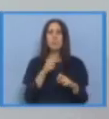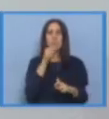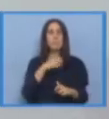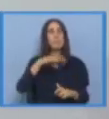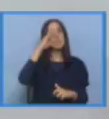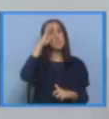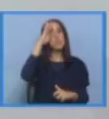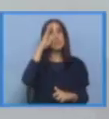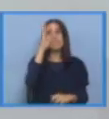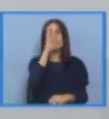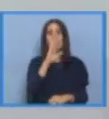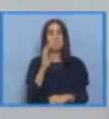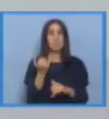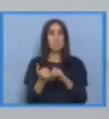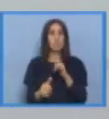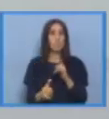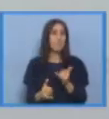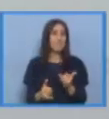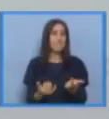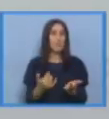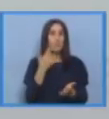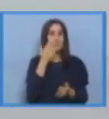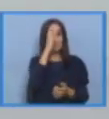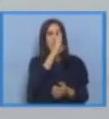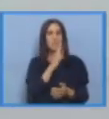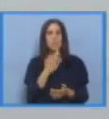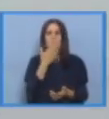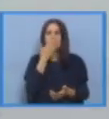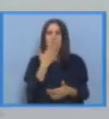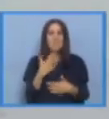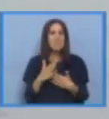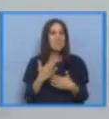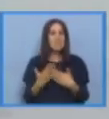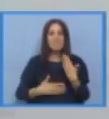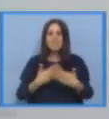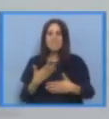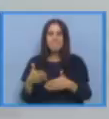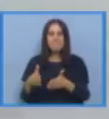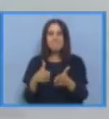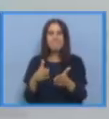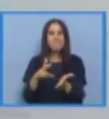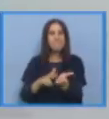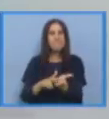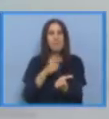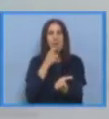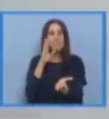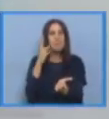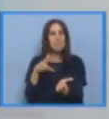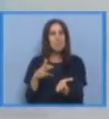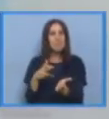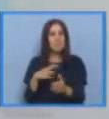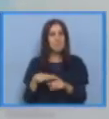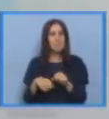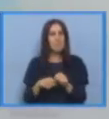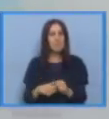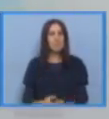teoricamente, já se sabia dos riscos, não é? Já são conhecidos, mas depois parece que as coisas só tomam um rumo mais concreto quando acontecem